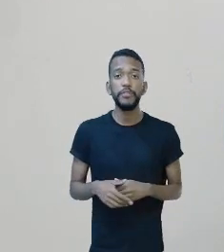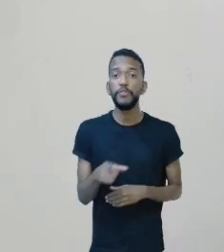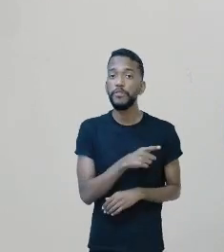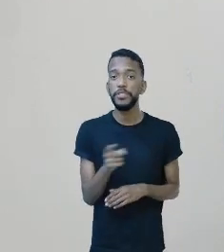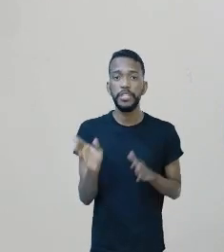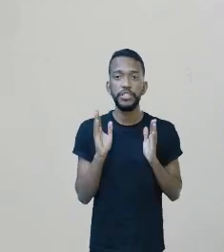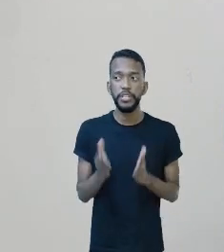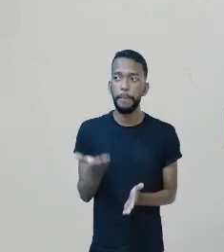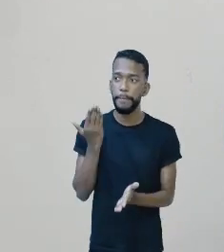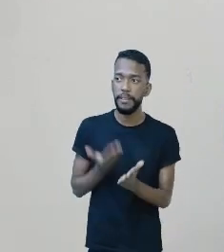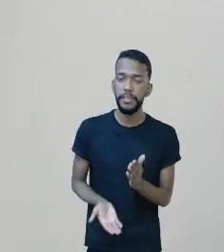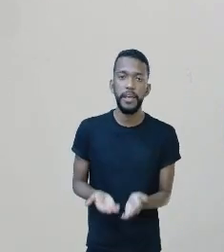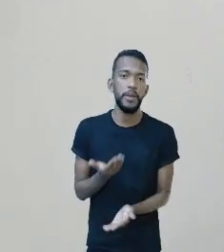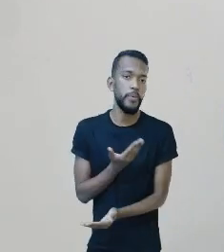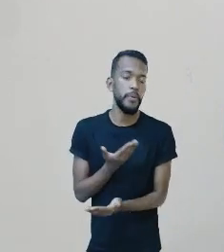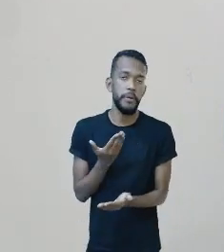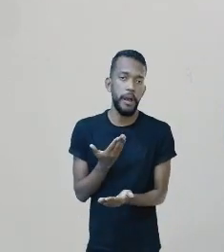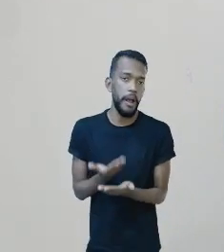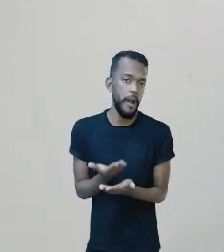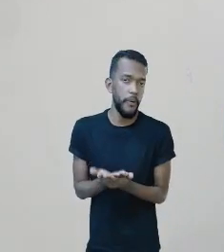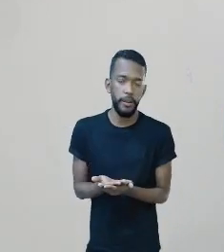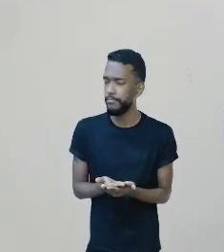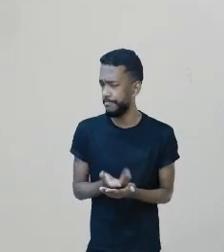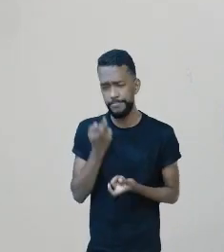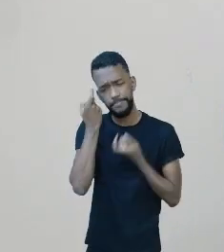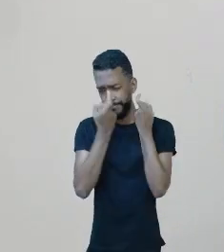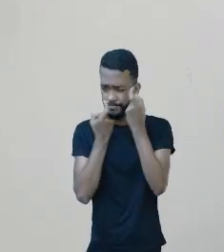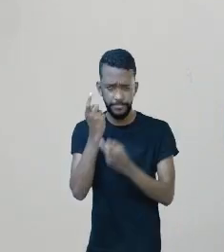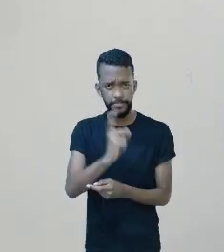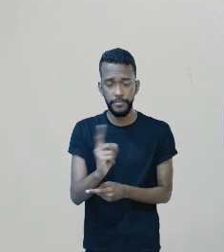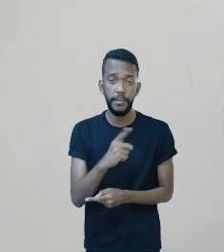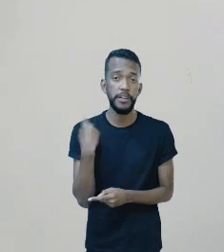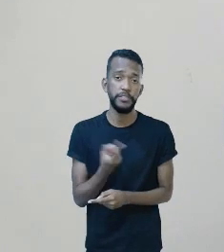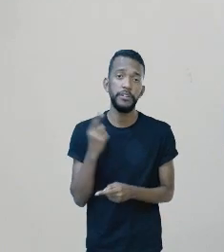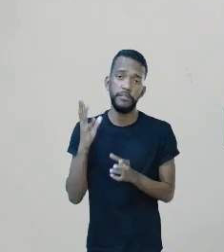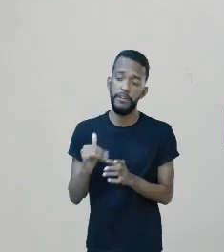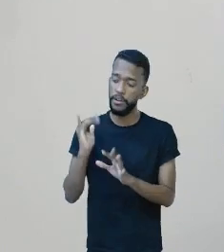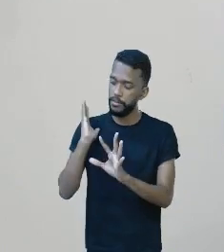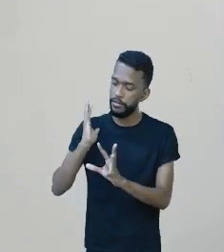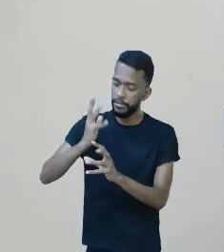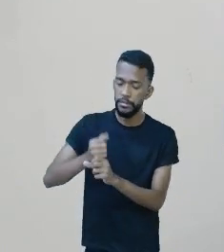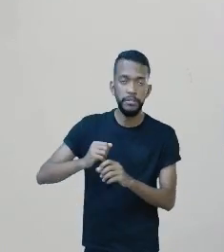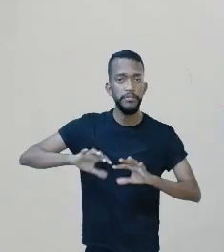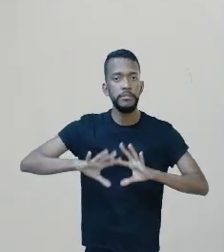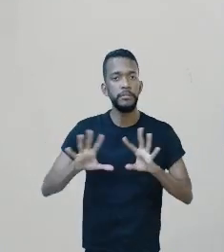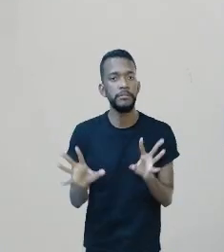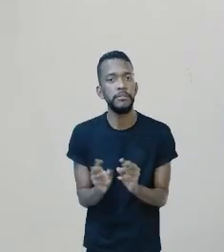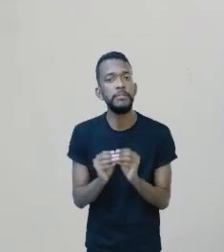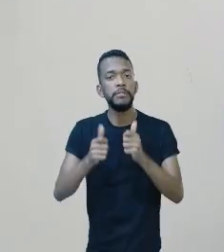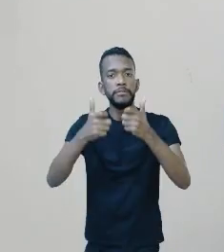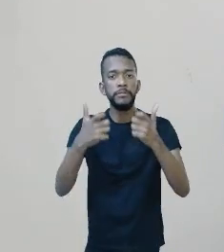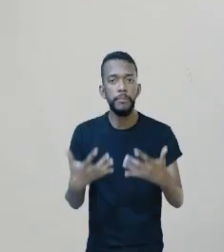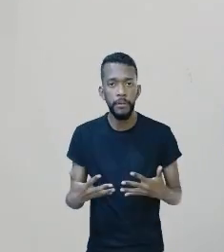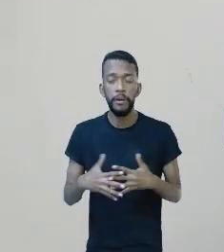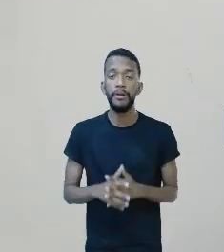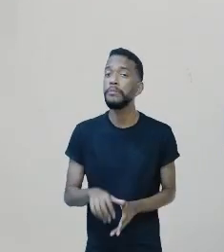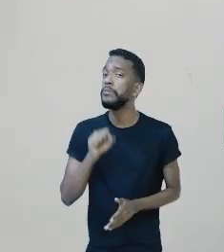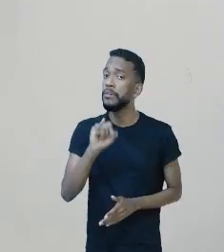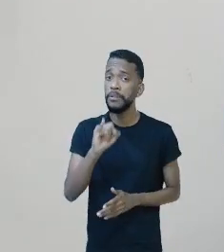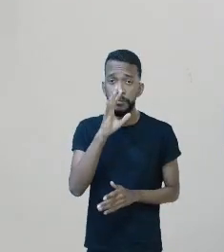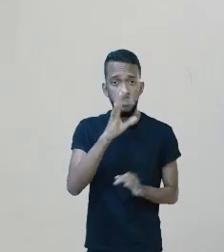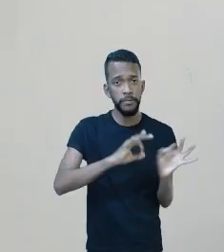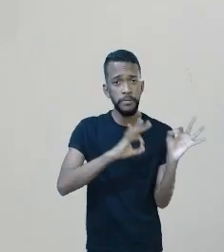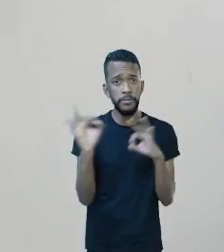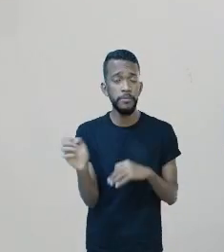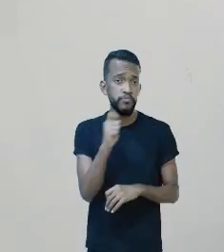a aula, não se preocupa, porque hoje a gente vai retomar um pouco de tudo isso. Se não